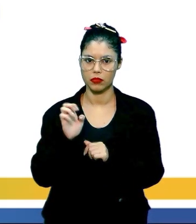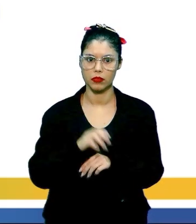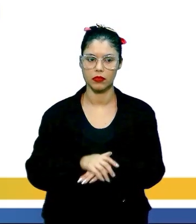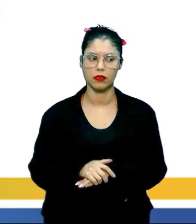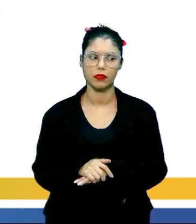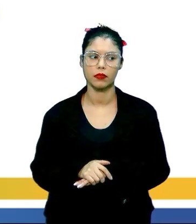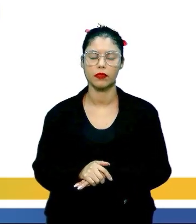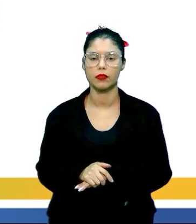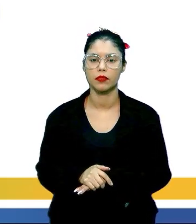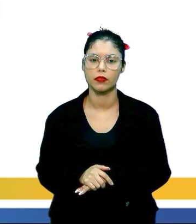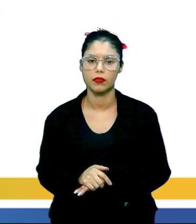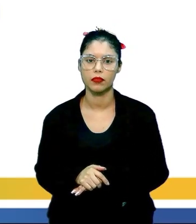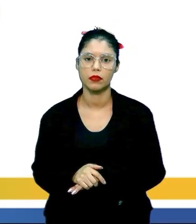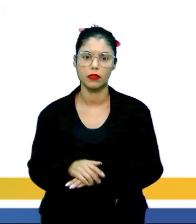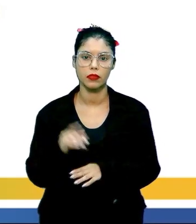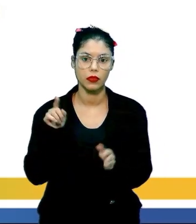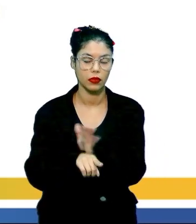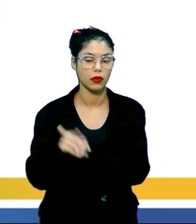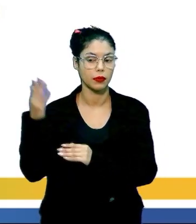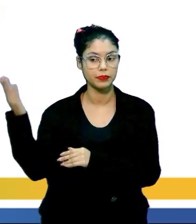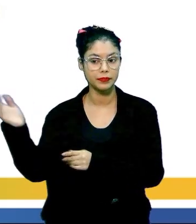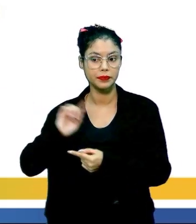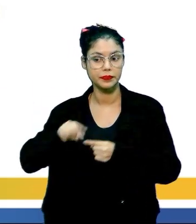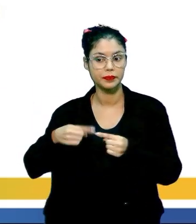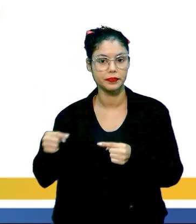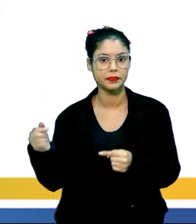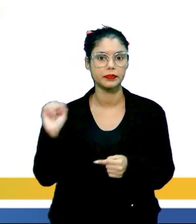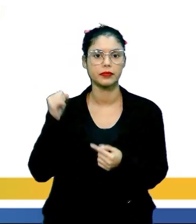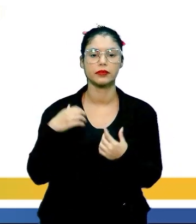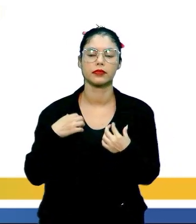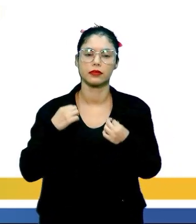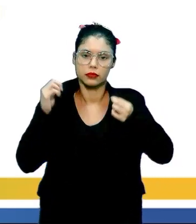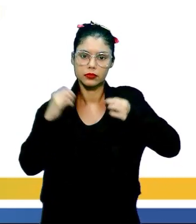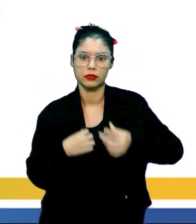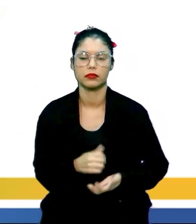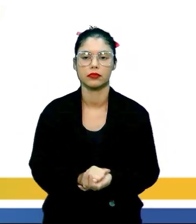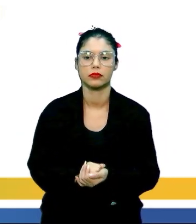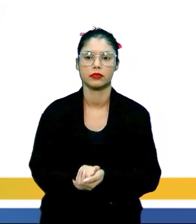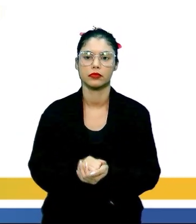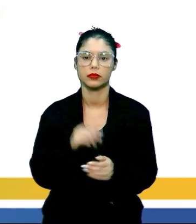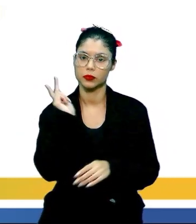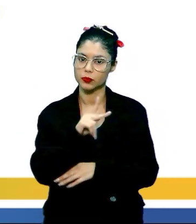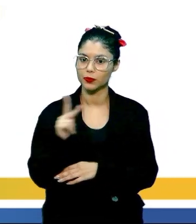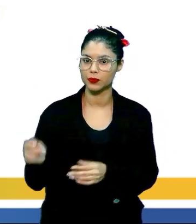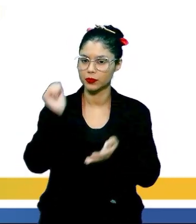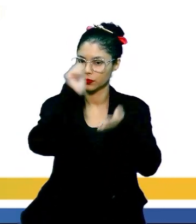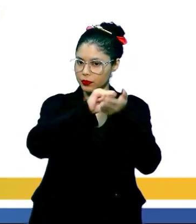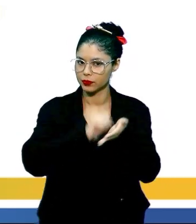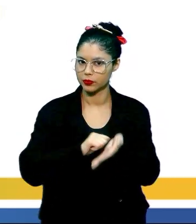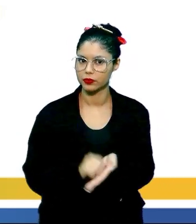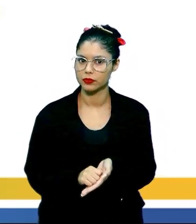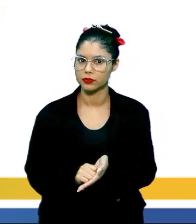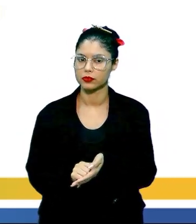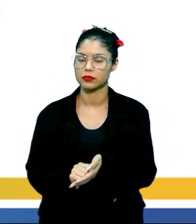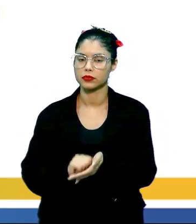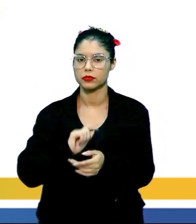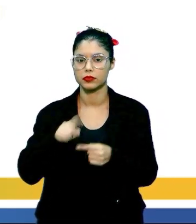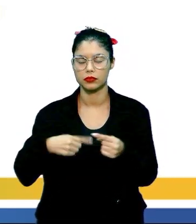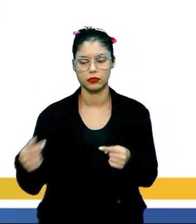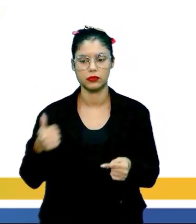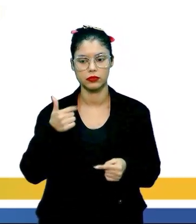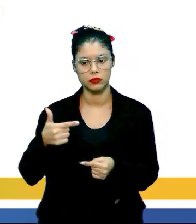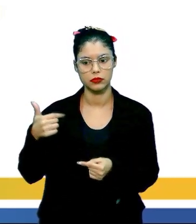E. Olha essa questão 8 aqui, Durante a aula, o professor Paulo escreveu na lousa, lembrando que ela está na